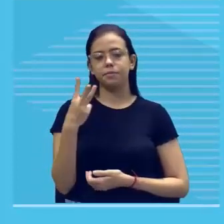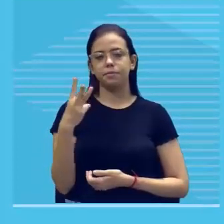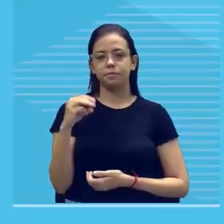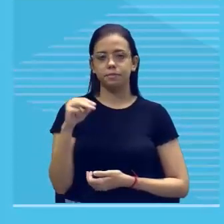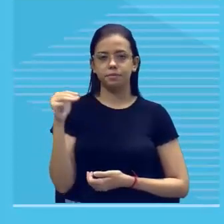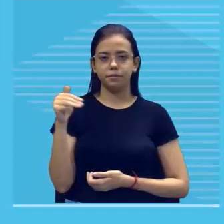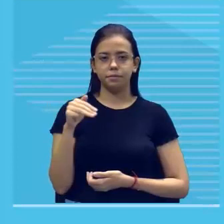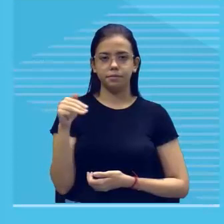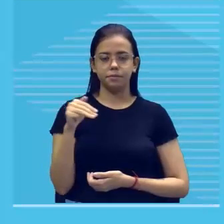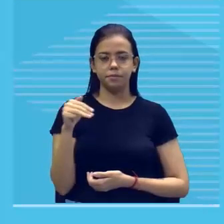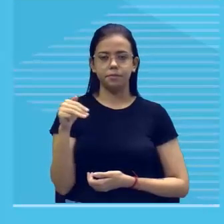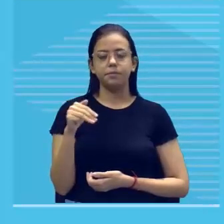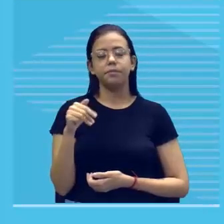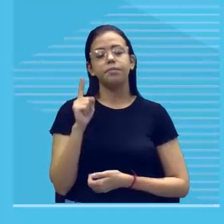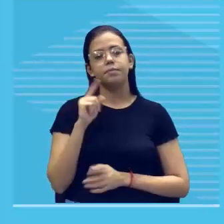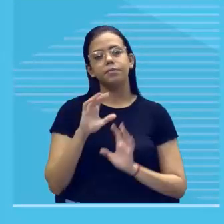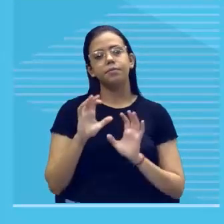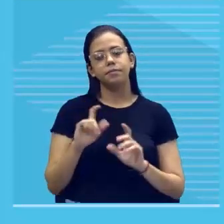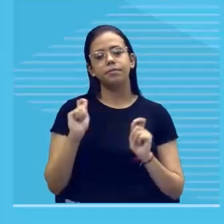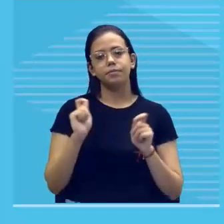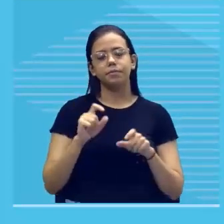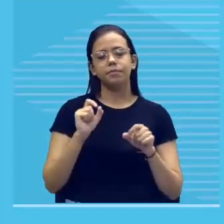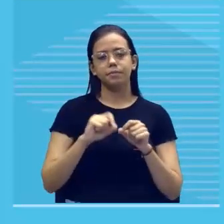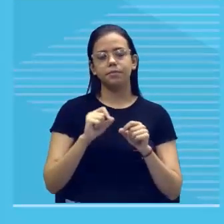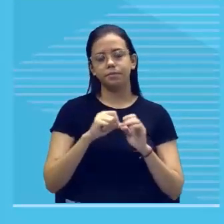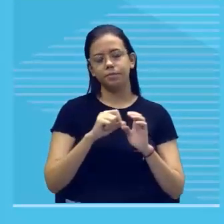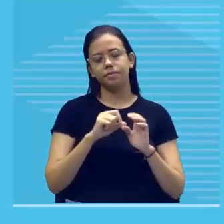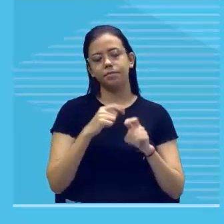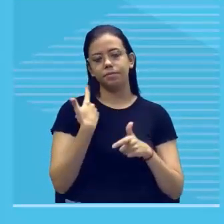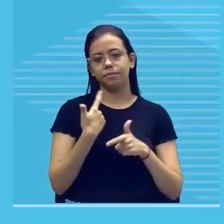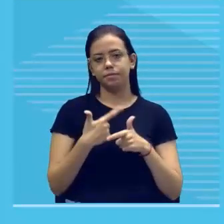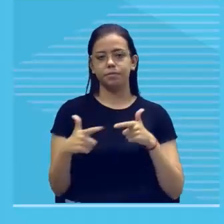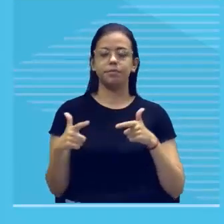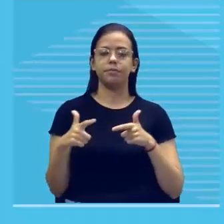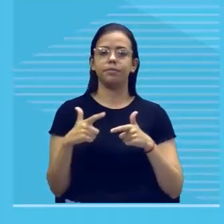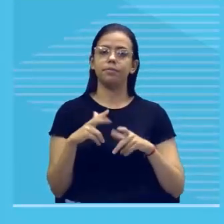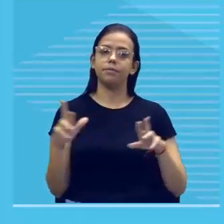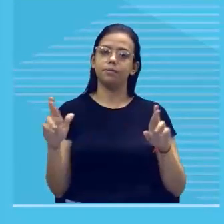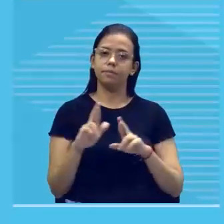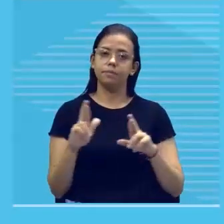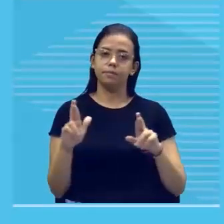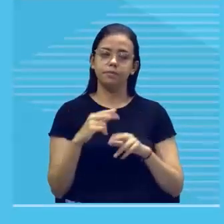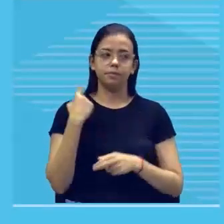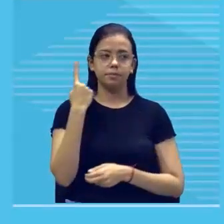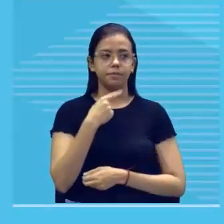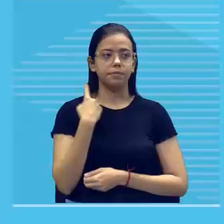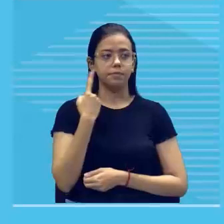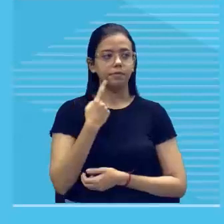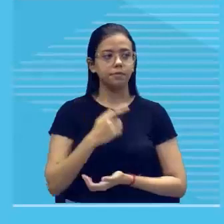olha aí ó é assim que você faz o processo de divisão envolvendo horas